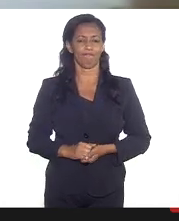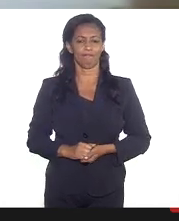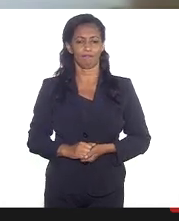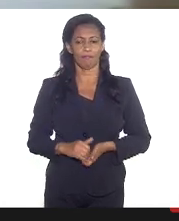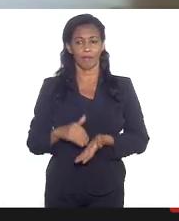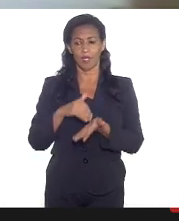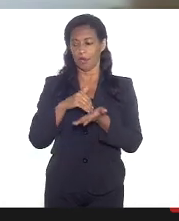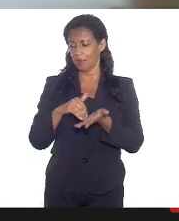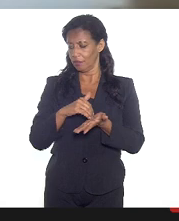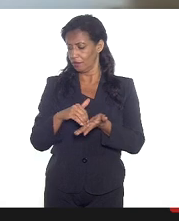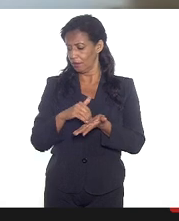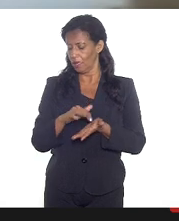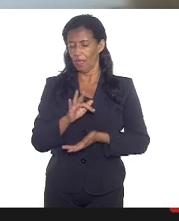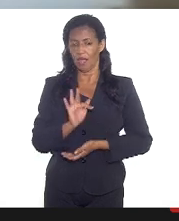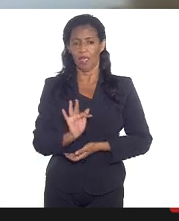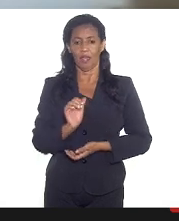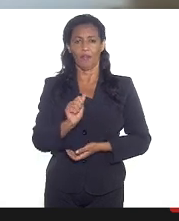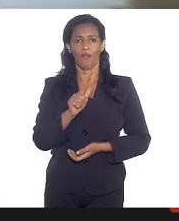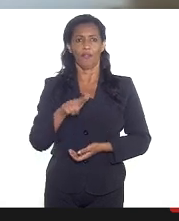Secretaria de Fazenda,